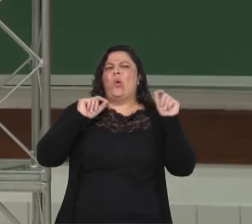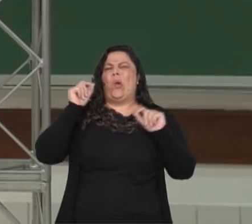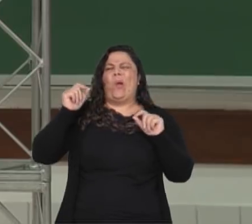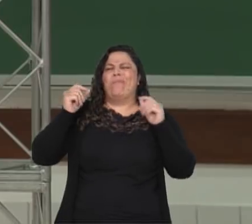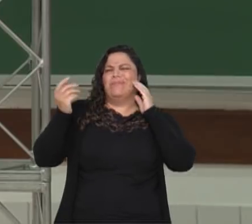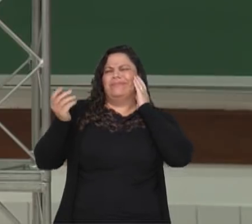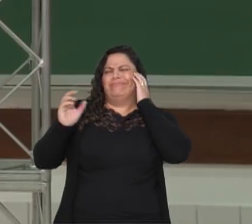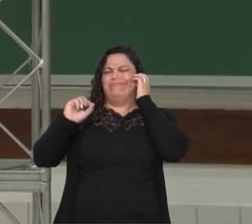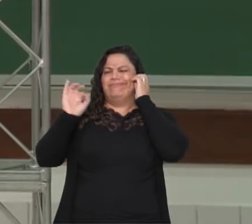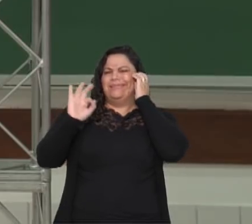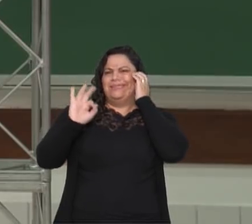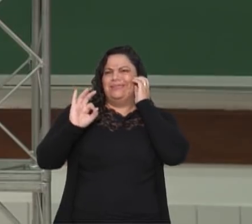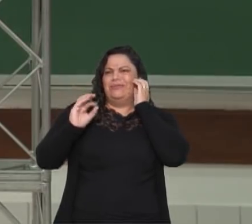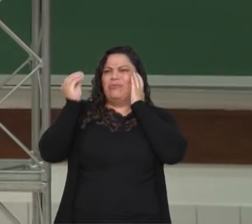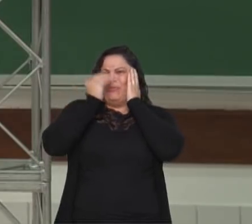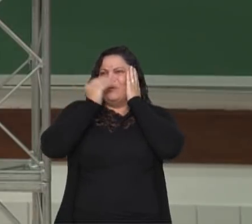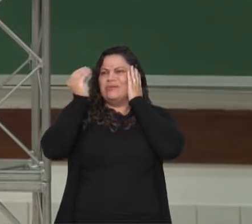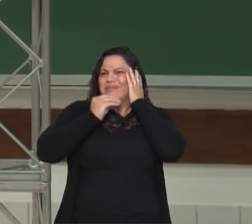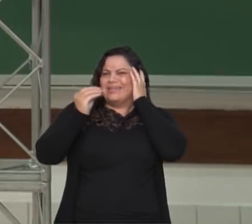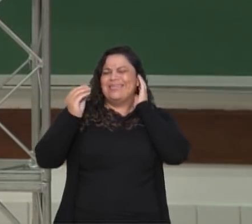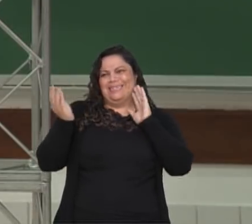mas você tem como enfraquecê-lo.